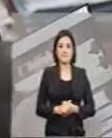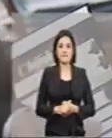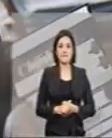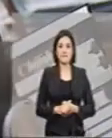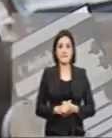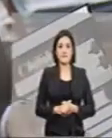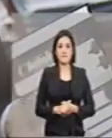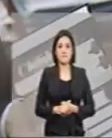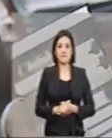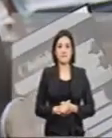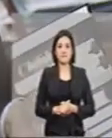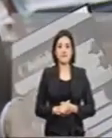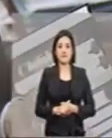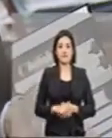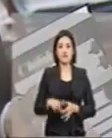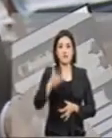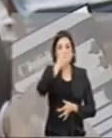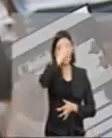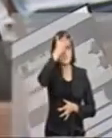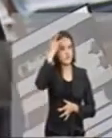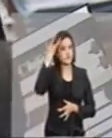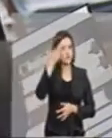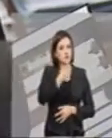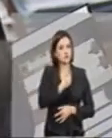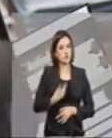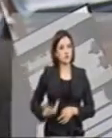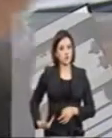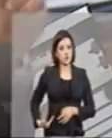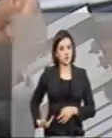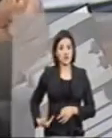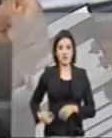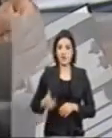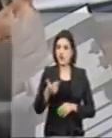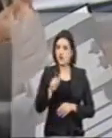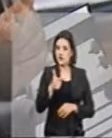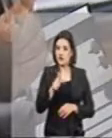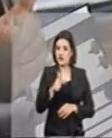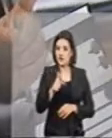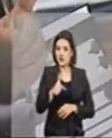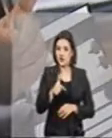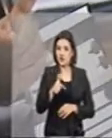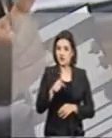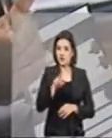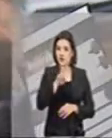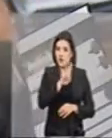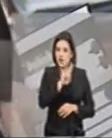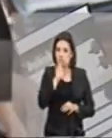agentes públicos, e não os denomino polícia,